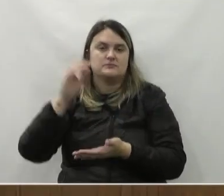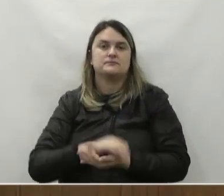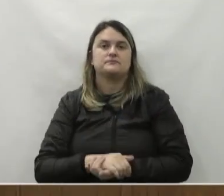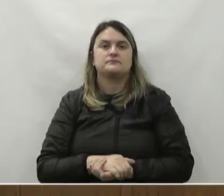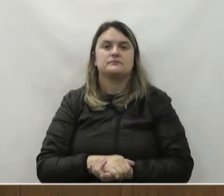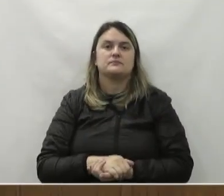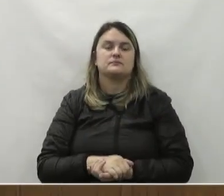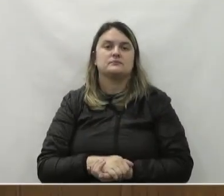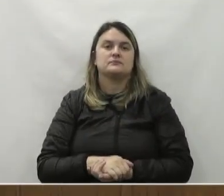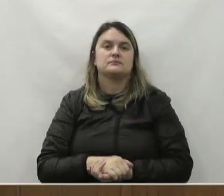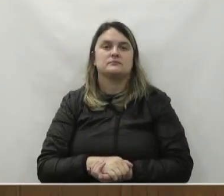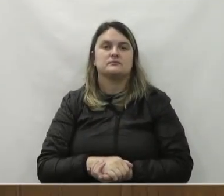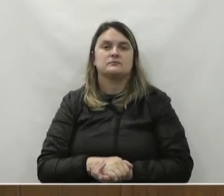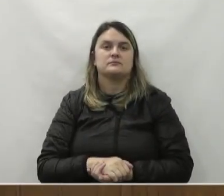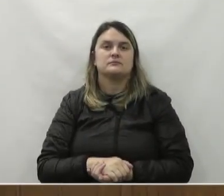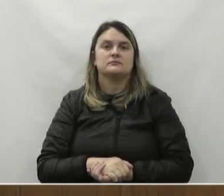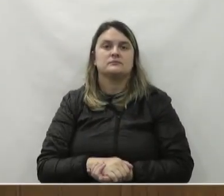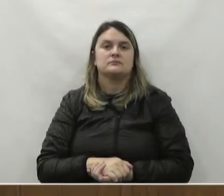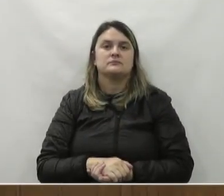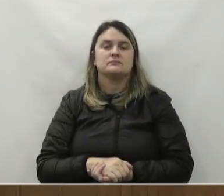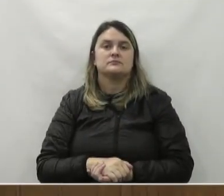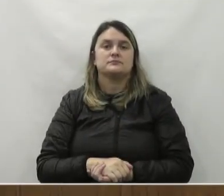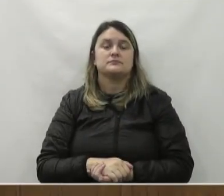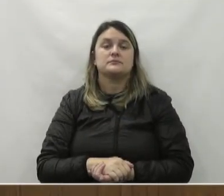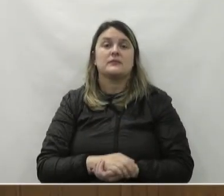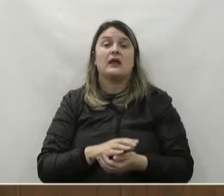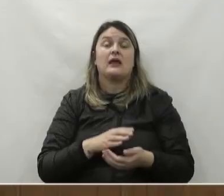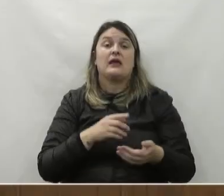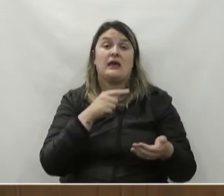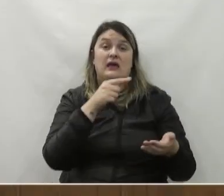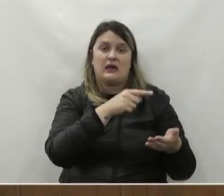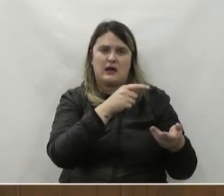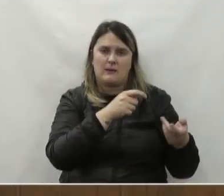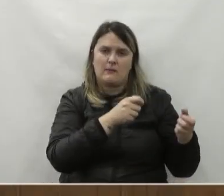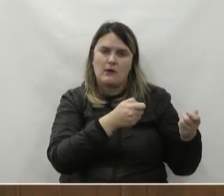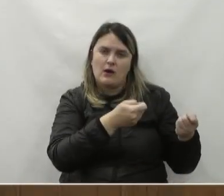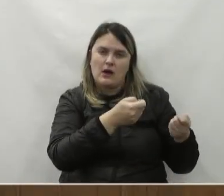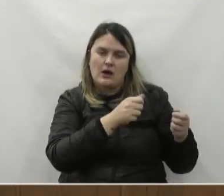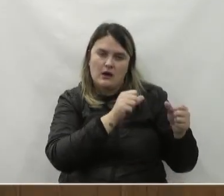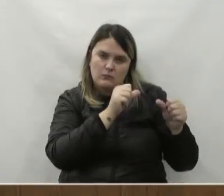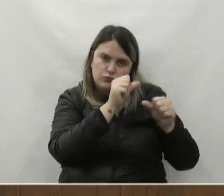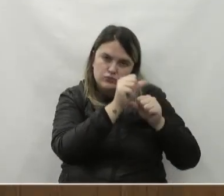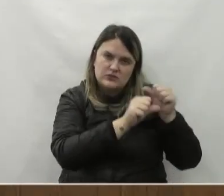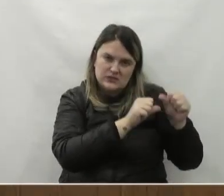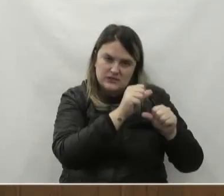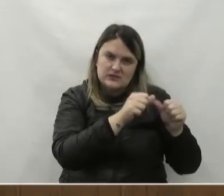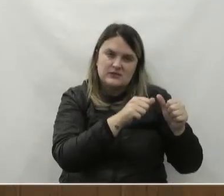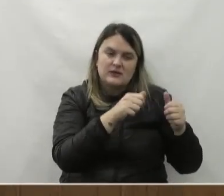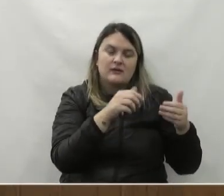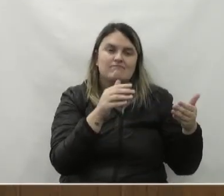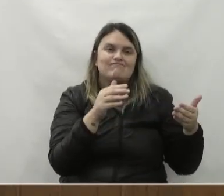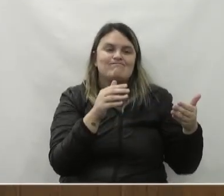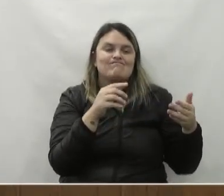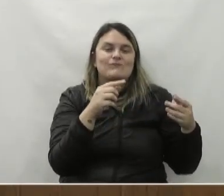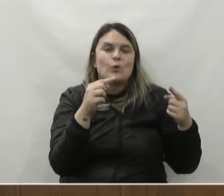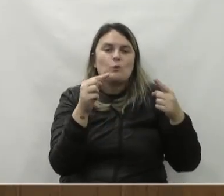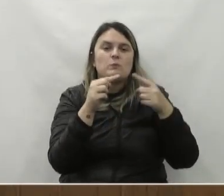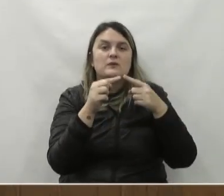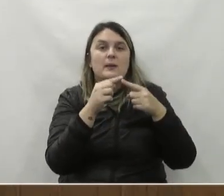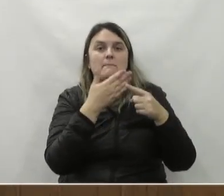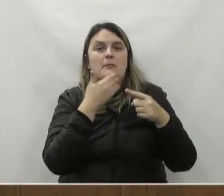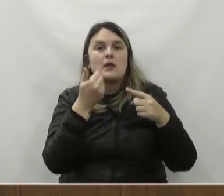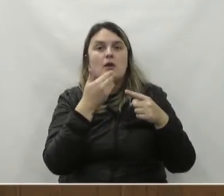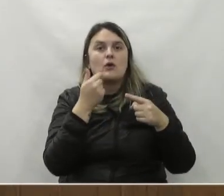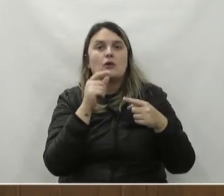estadias dos servidores em serviço. A medida visa garantir melhores condições de trabalho e compatibilidade com